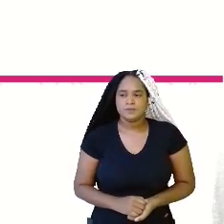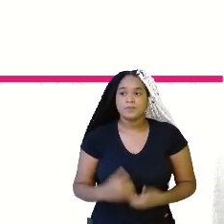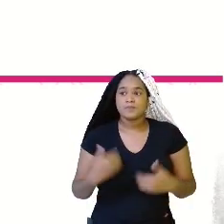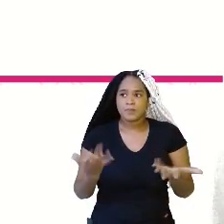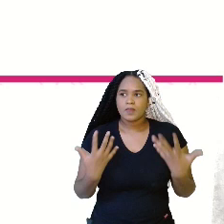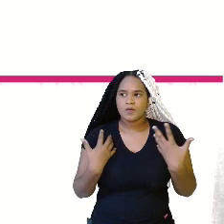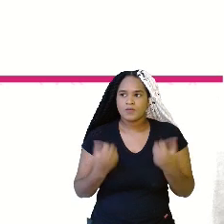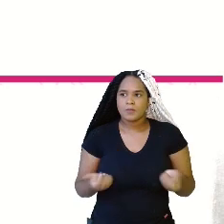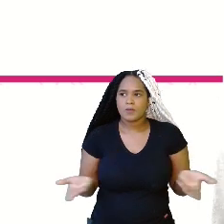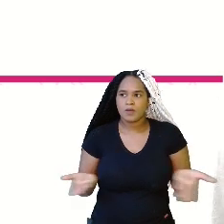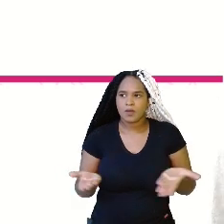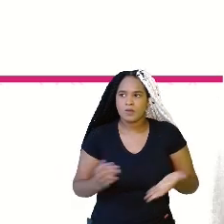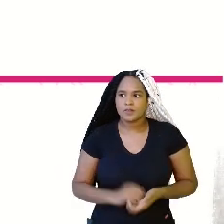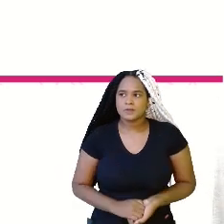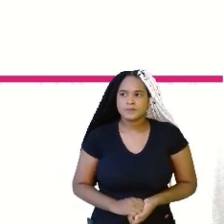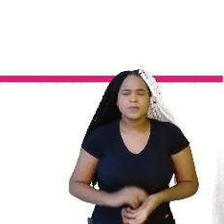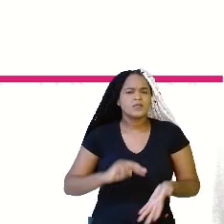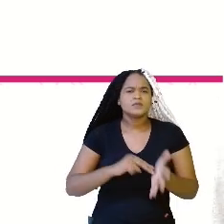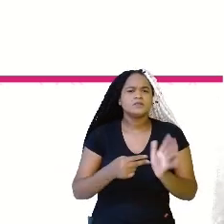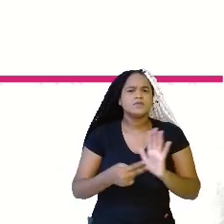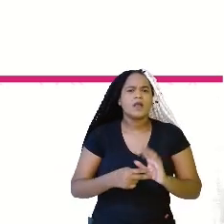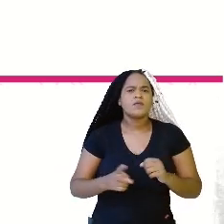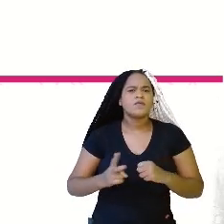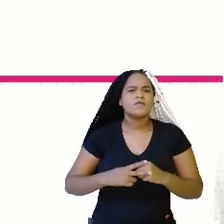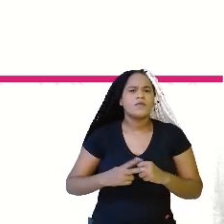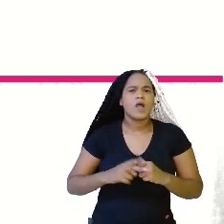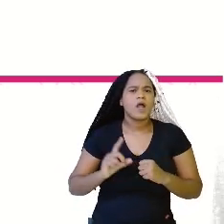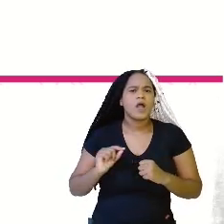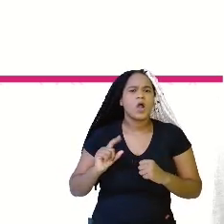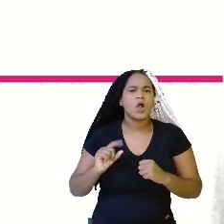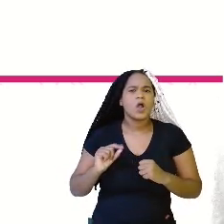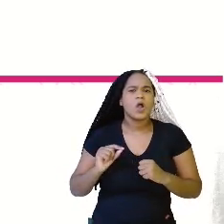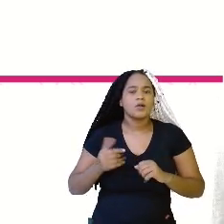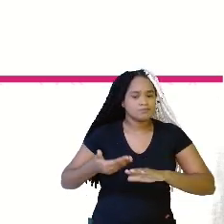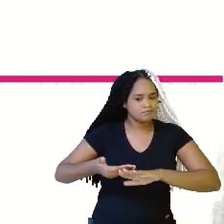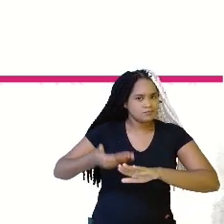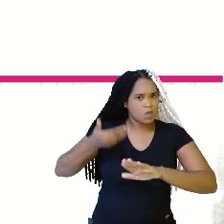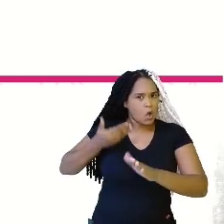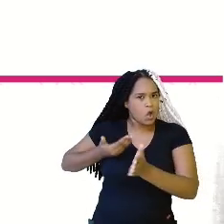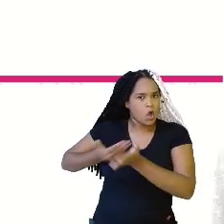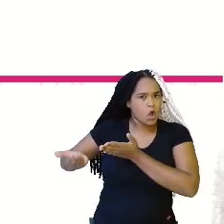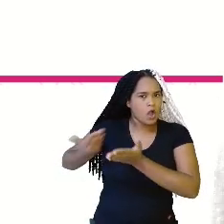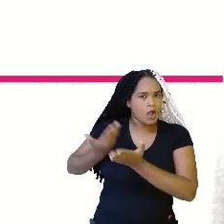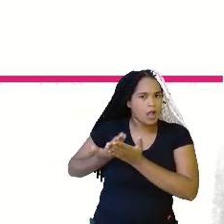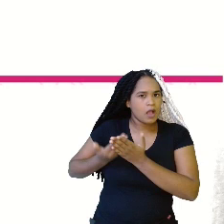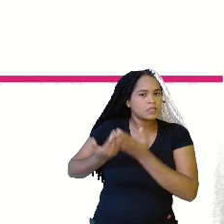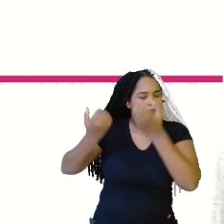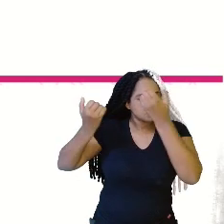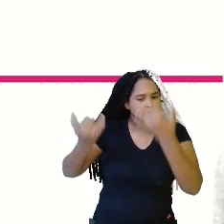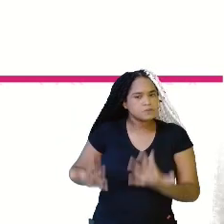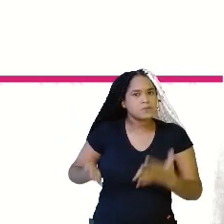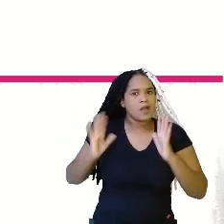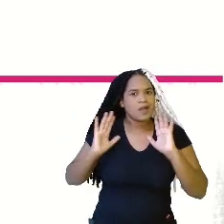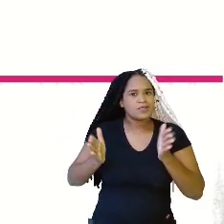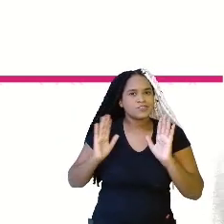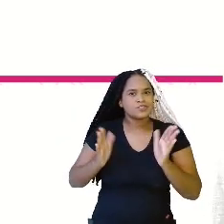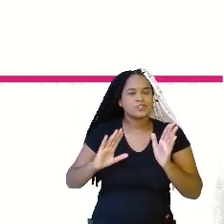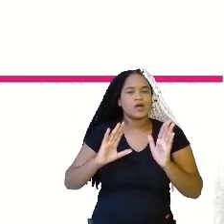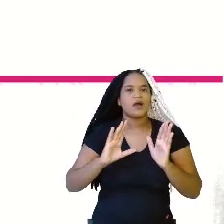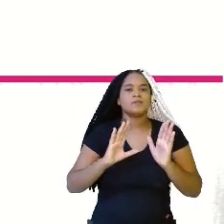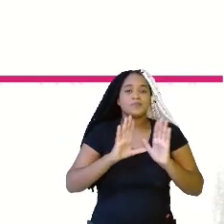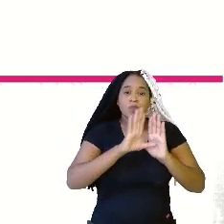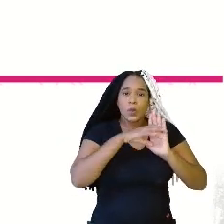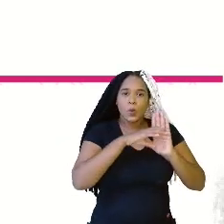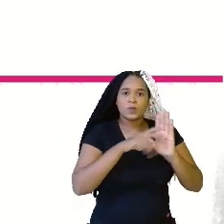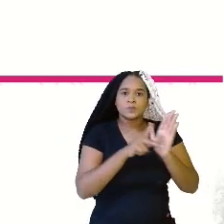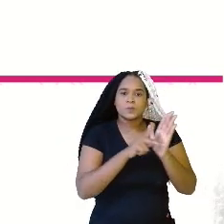Então vamos lá. O que é verbo? A gente falou isso lá no início da aula. Nós demos o conceito